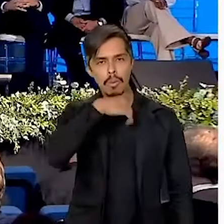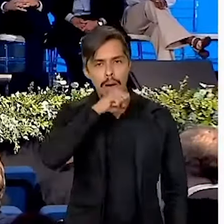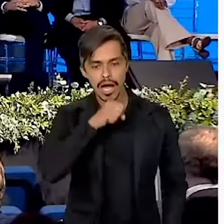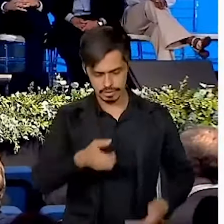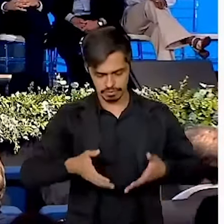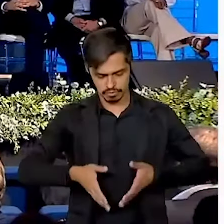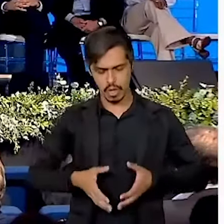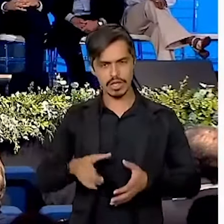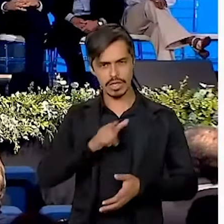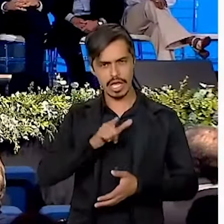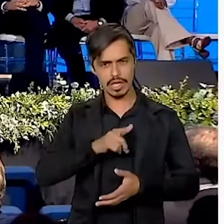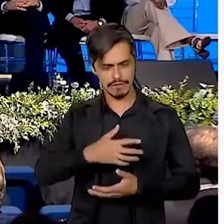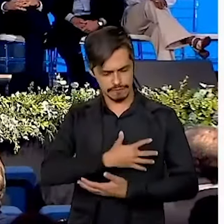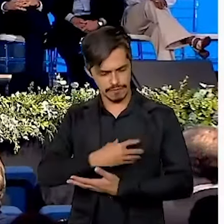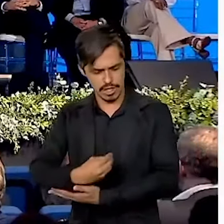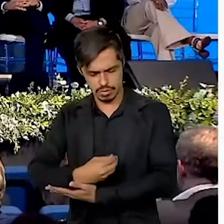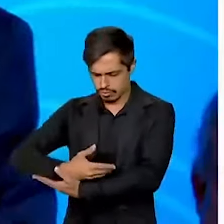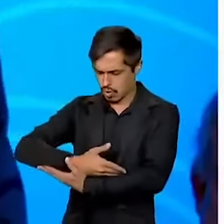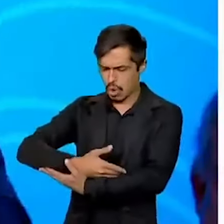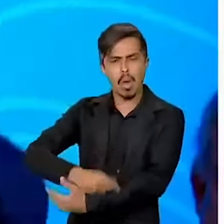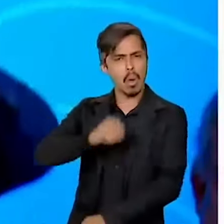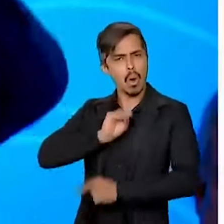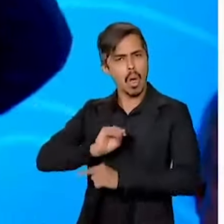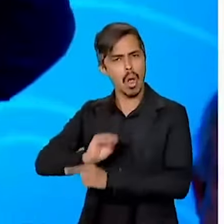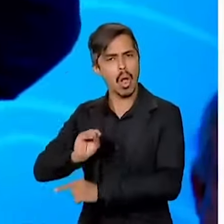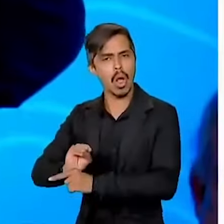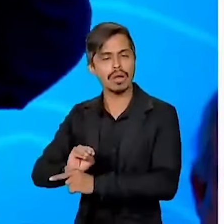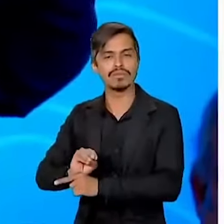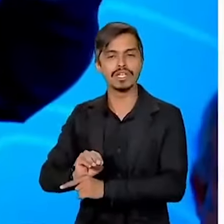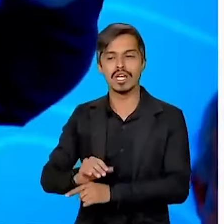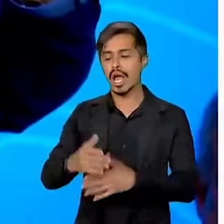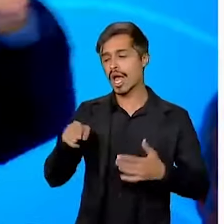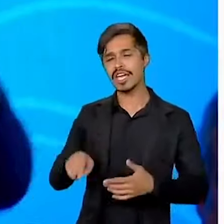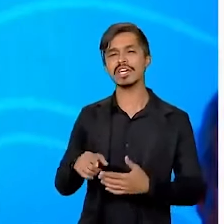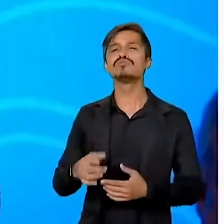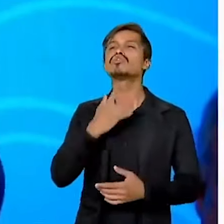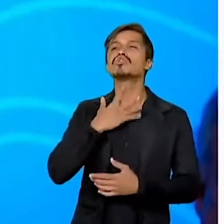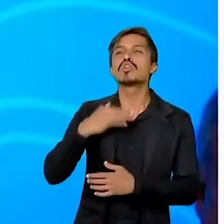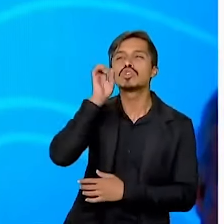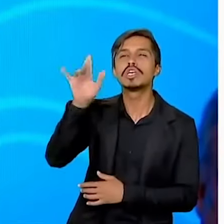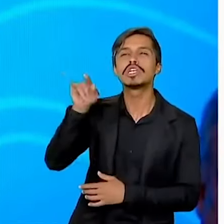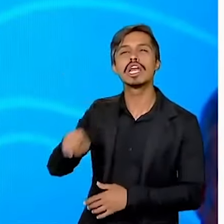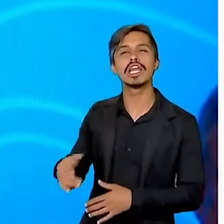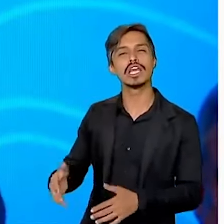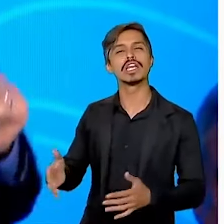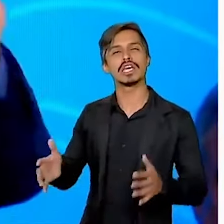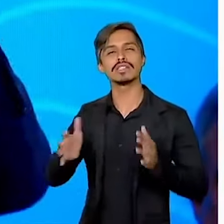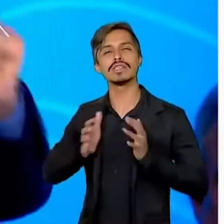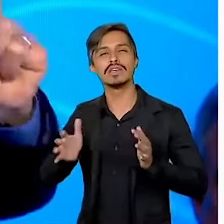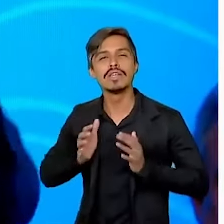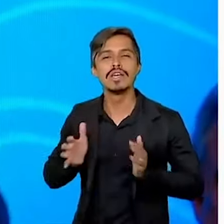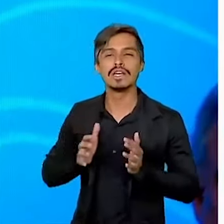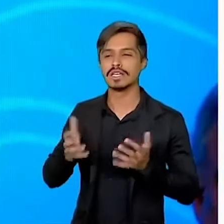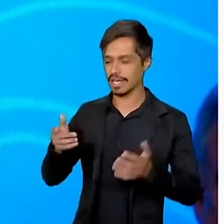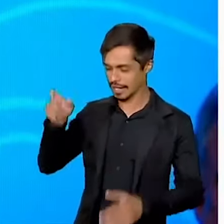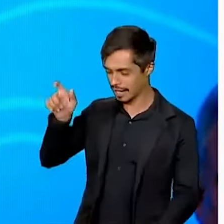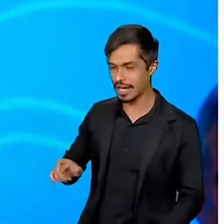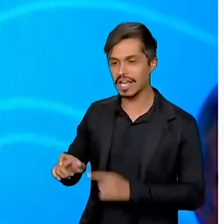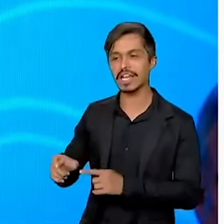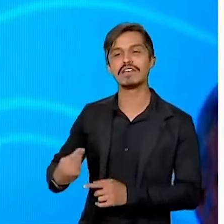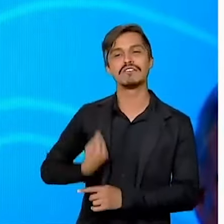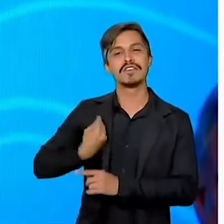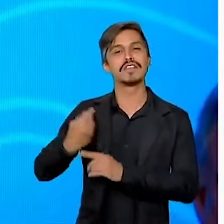o pai e a mãe, o que eles mais desejam, não é que o filho fique rico. Eles querem que os filhos vivam melhor do que eles